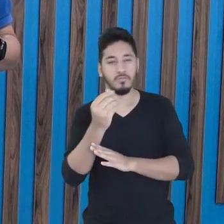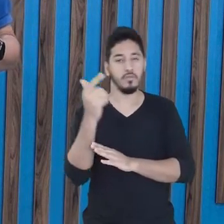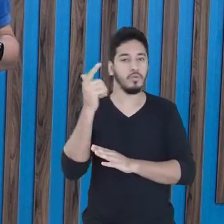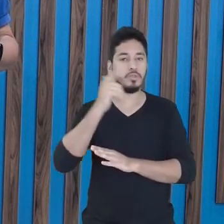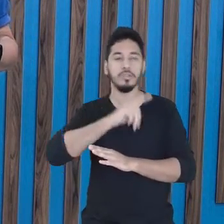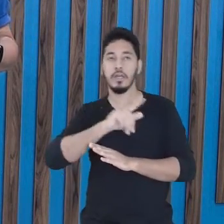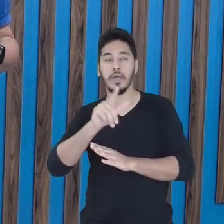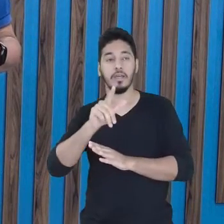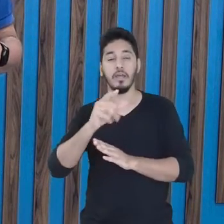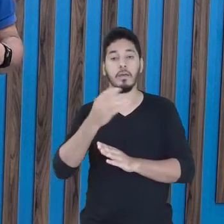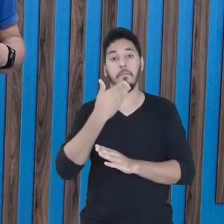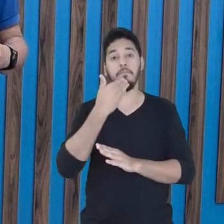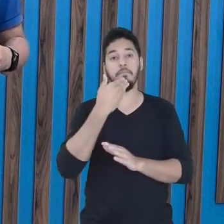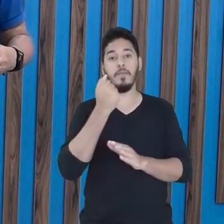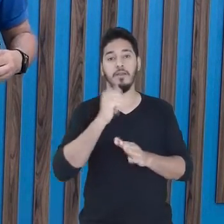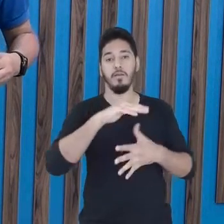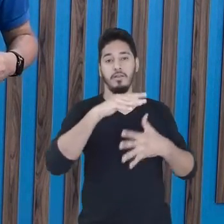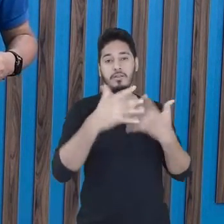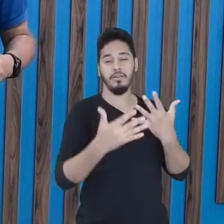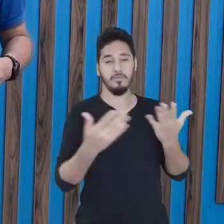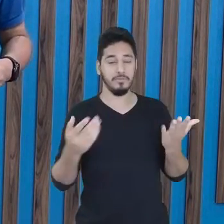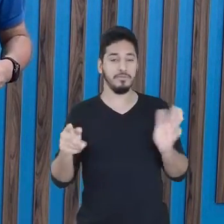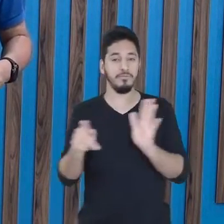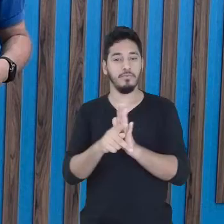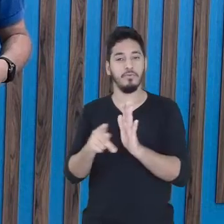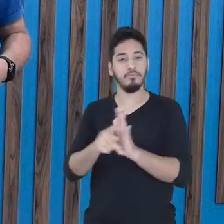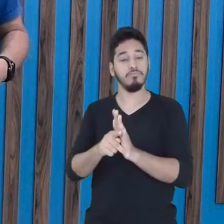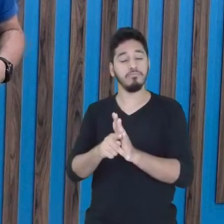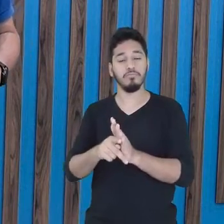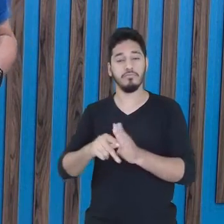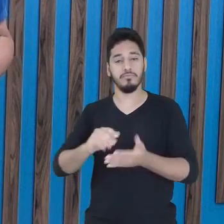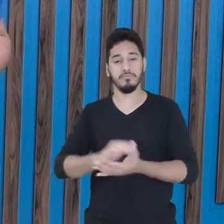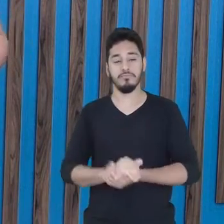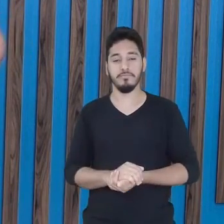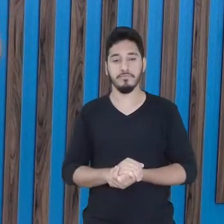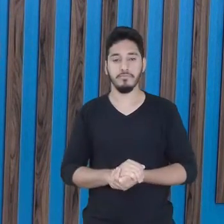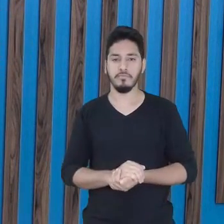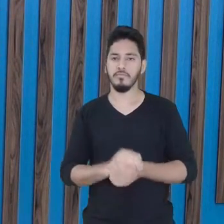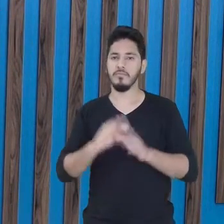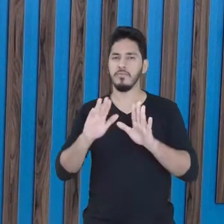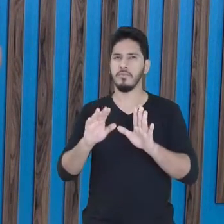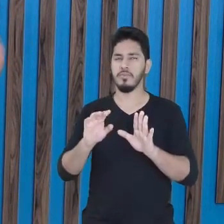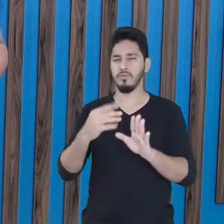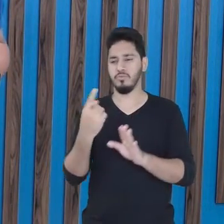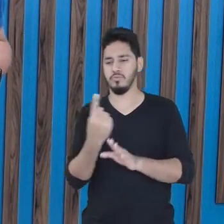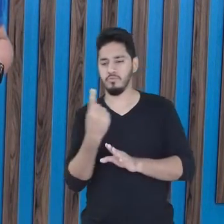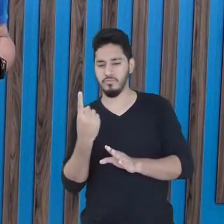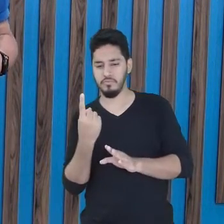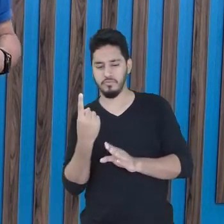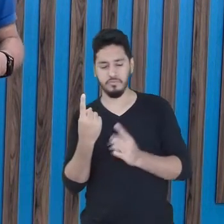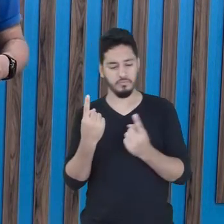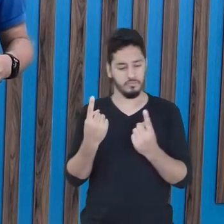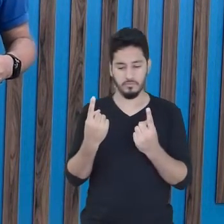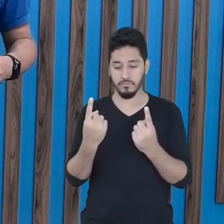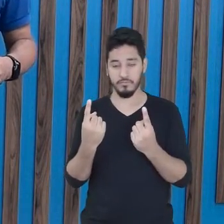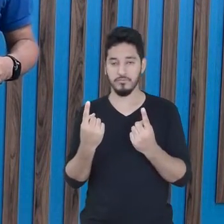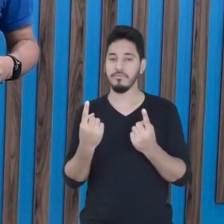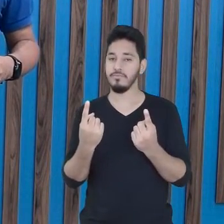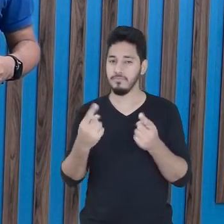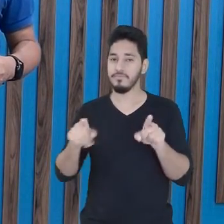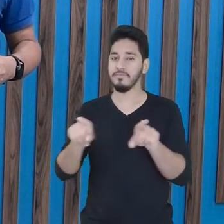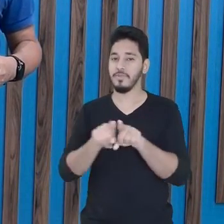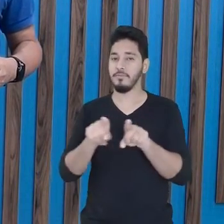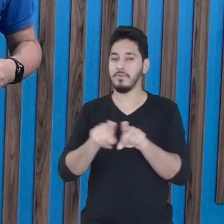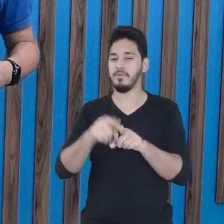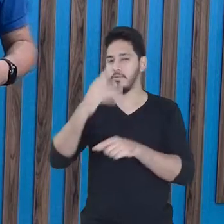aí Everton Espíndola, nosso intérprete de Libras, e para não ficar sozinho, né, eu trago também hoje